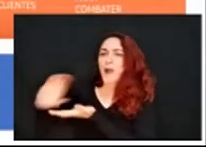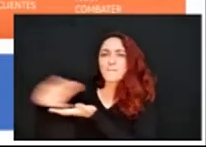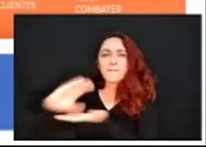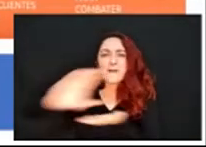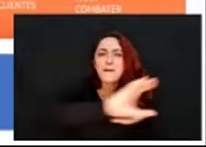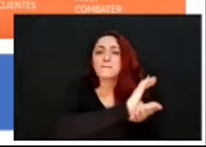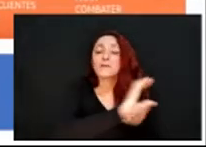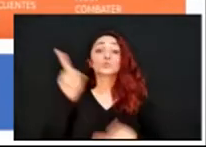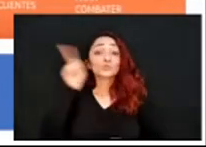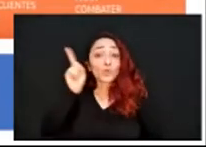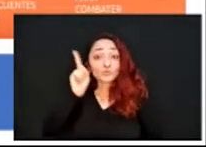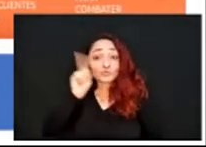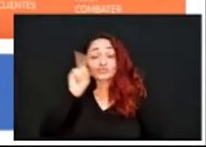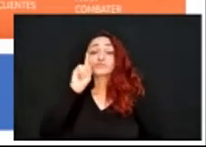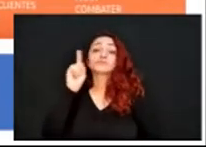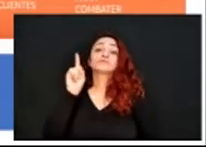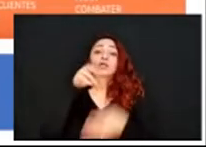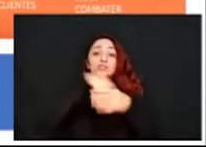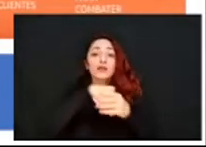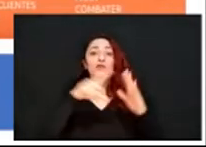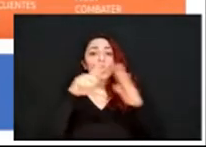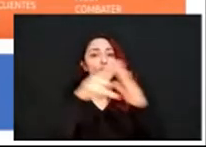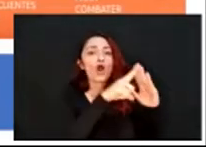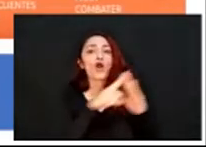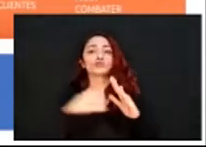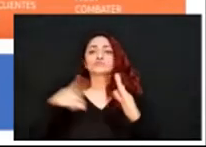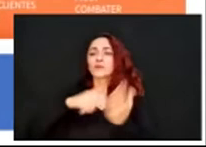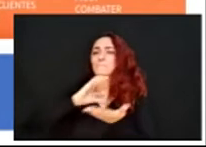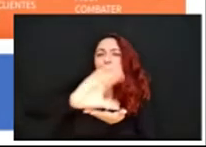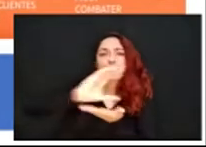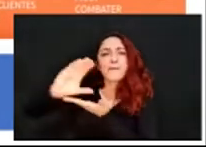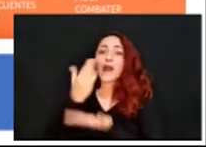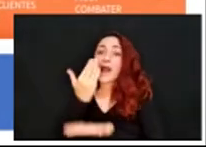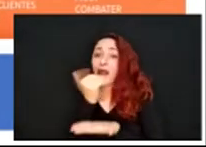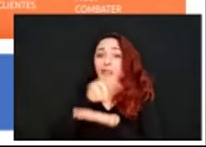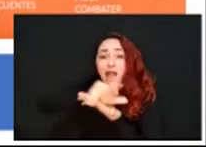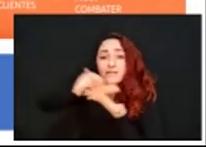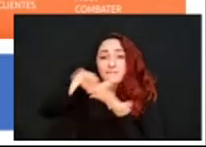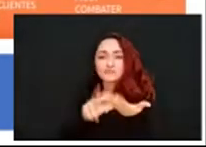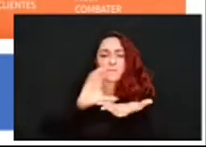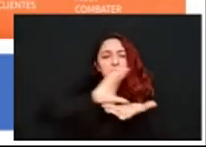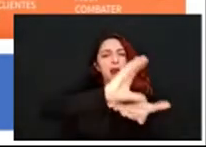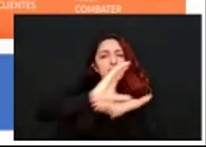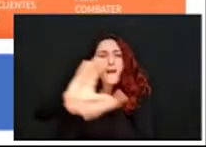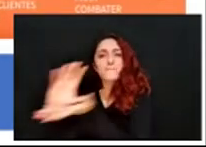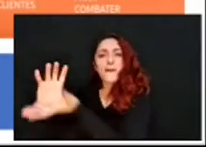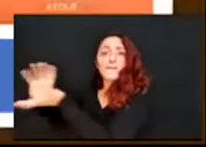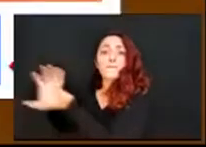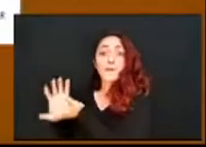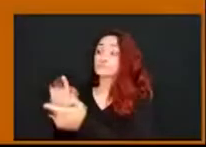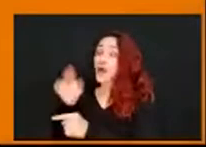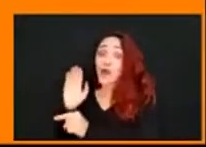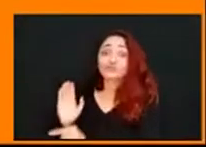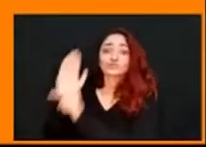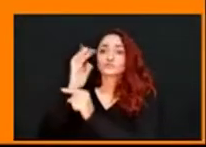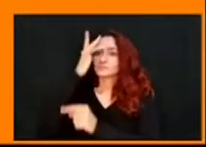que são doados para bancos de alimentos programas de segurança alimentar e ajudam e apoiam no combate à fome de centenas de milhares